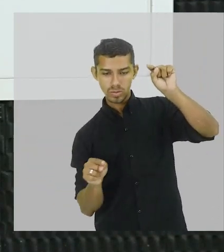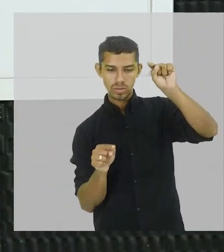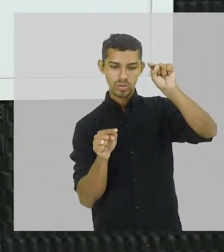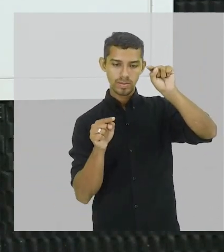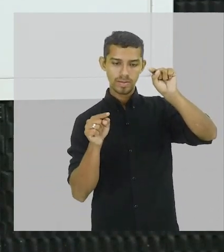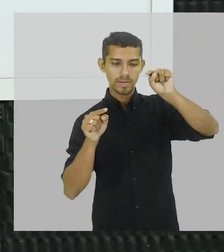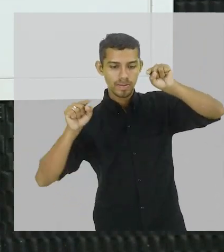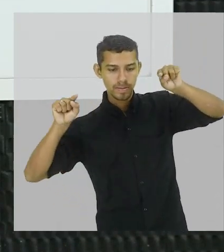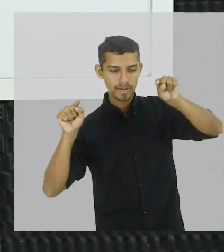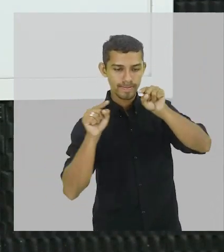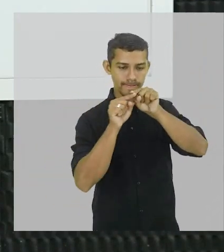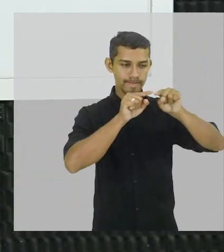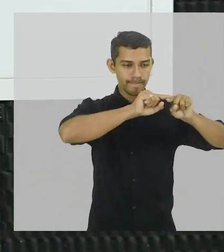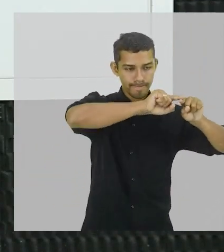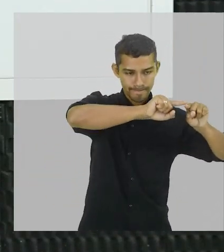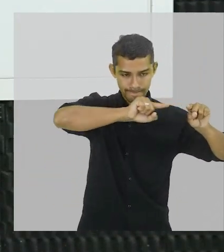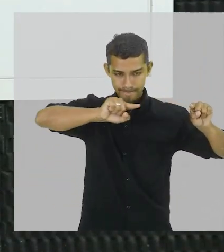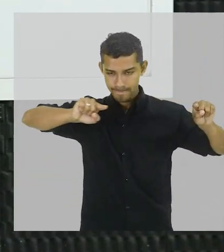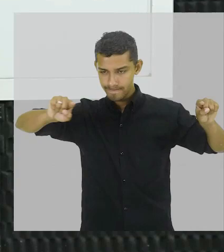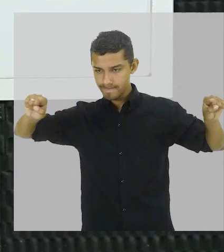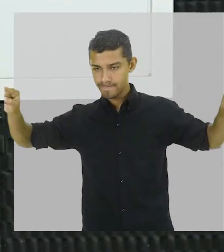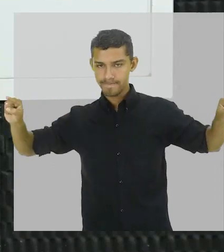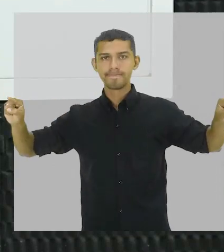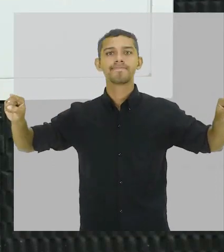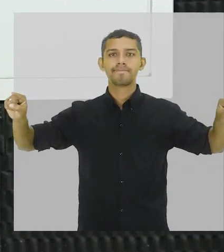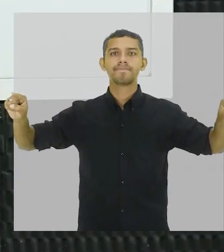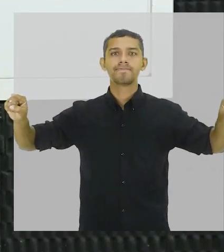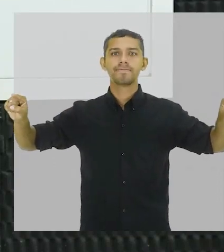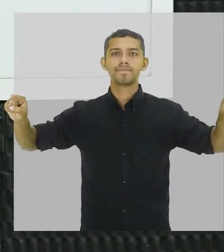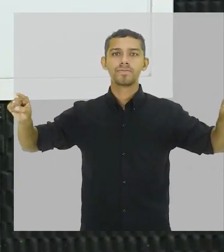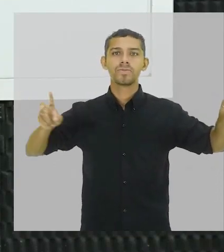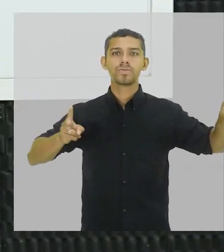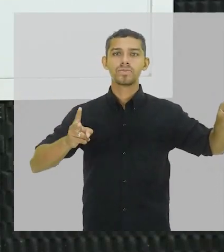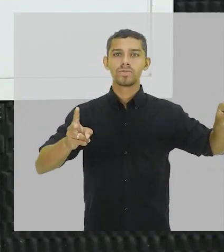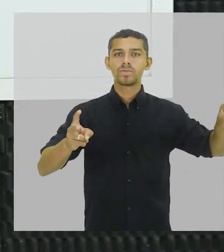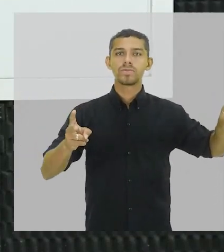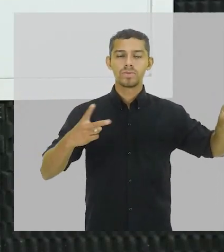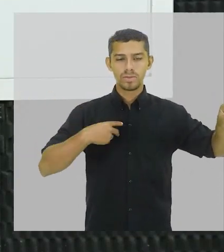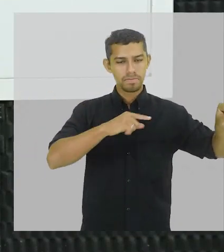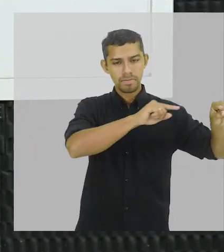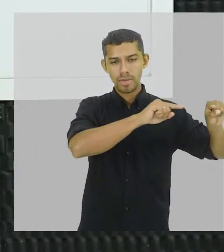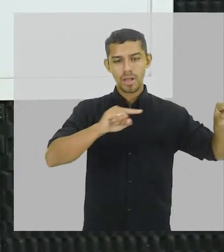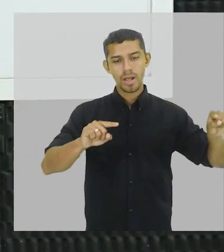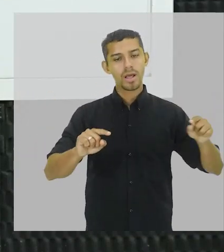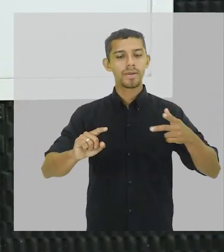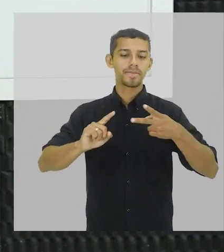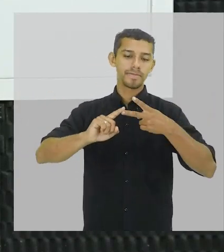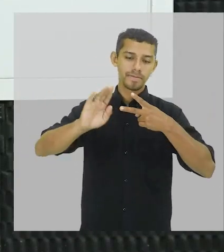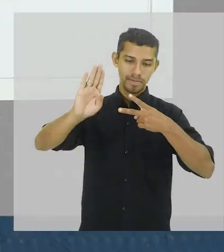interferência destrutiva, tá certo? Destrutiva. Letra B.